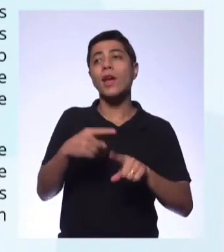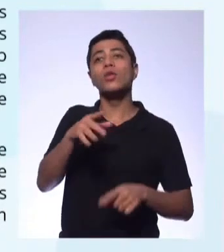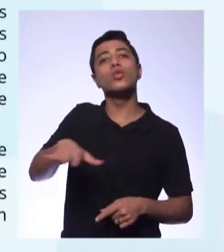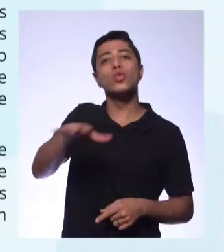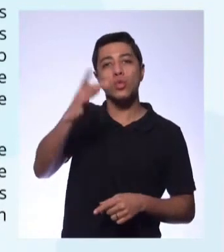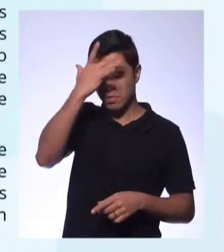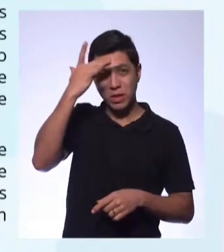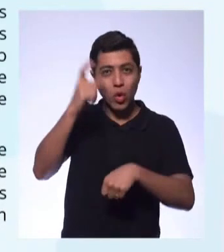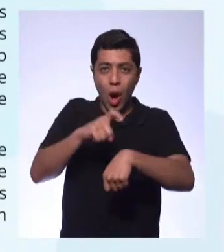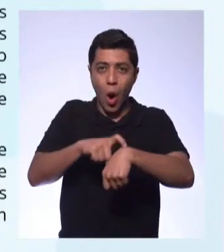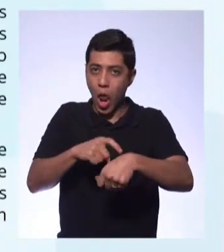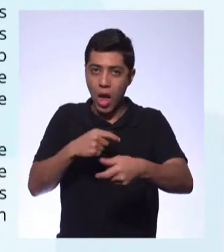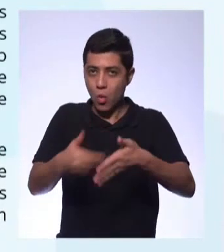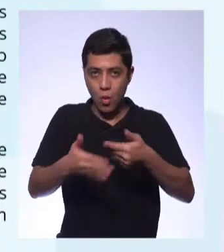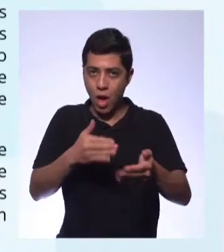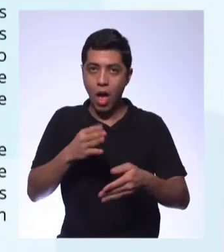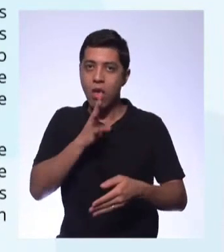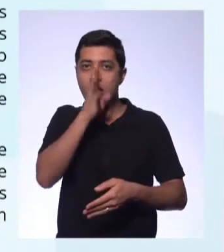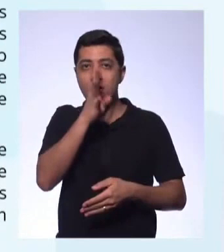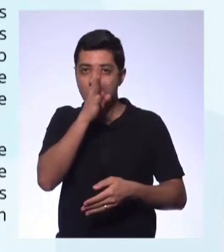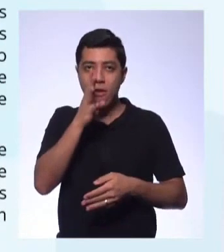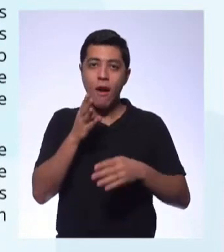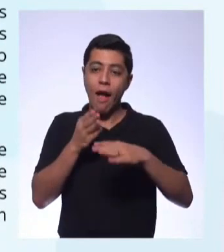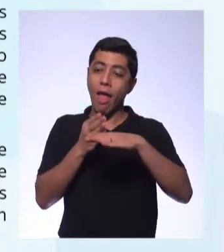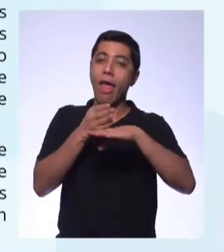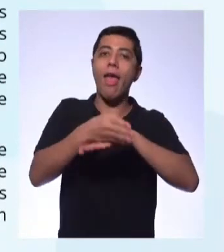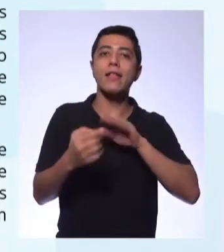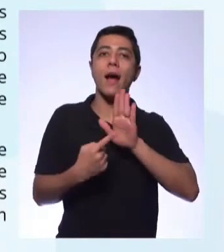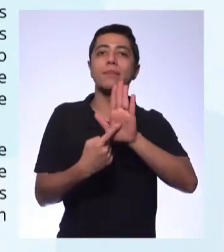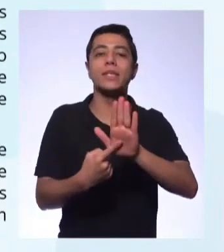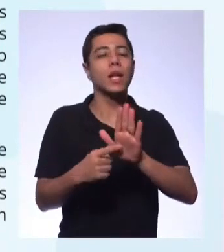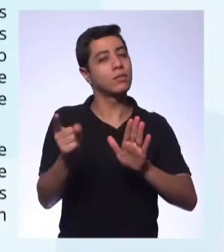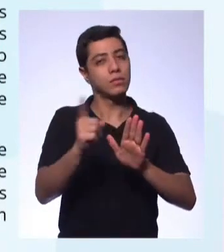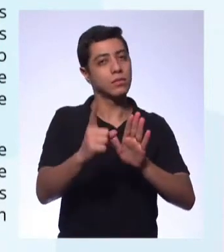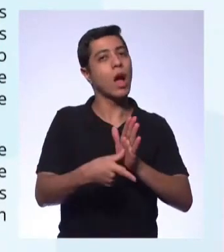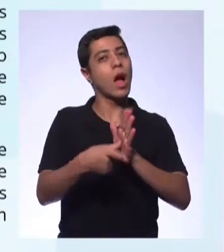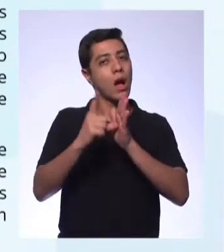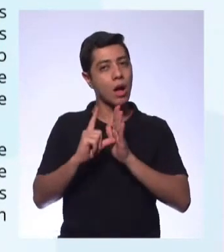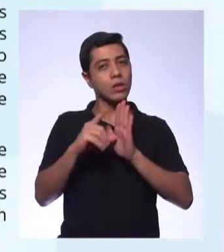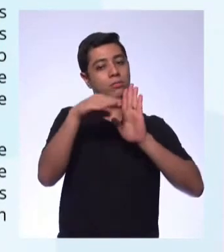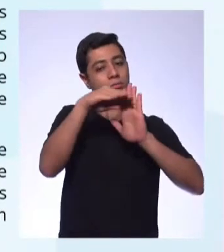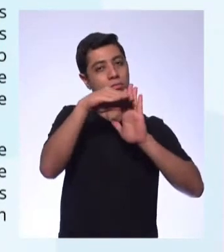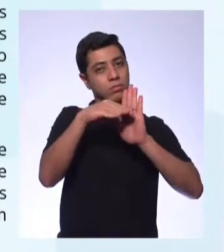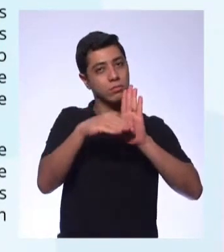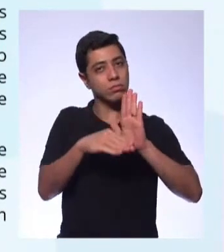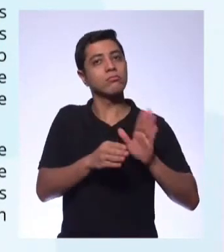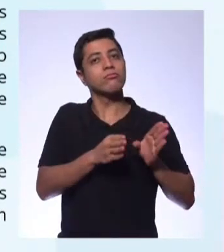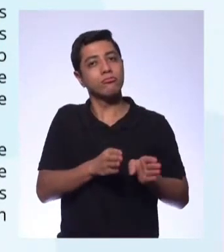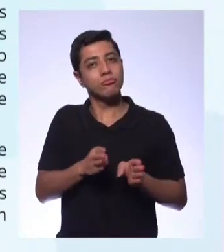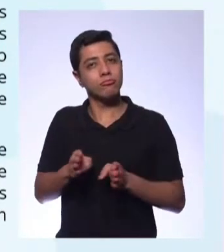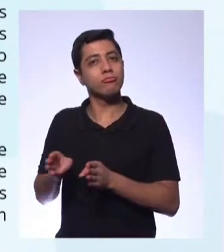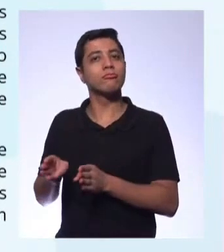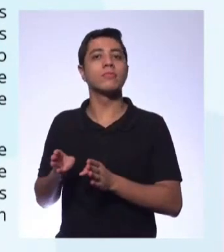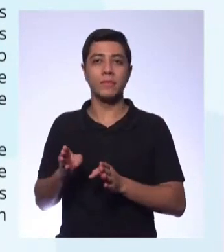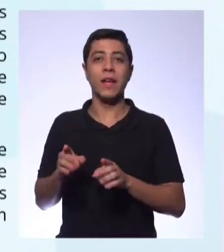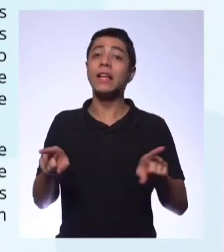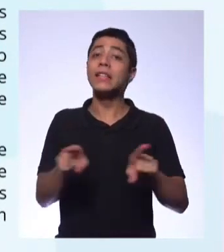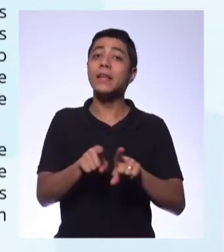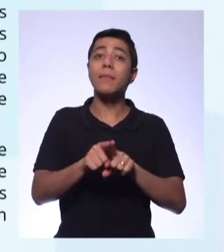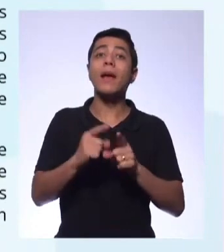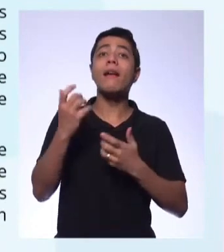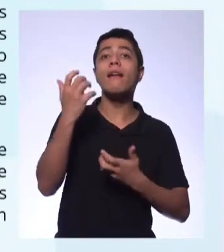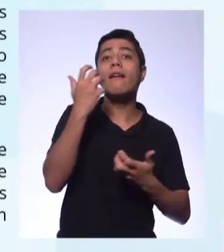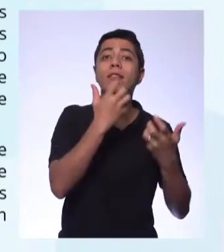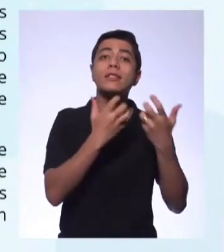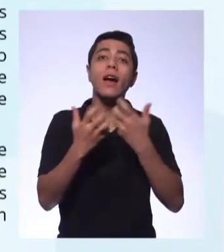né, marcação de palco, intervalos, né, e também com setlist, né, com a ordem correta em que as canções devem ser